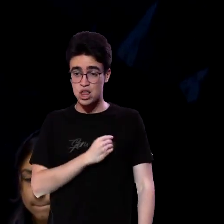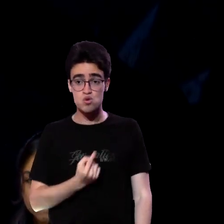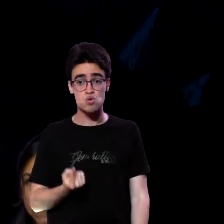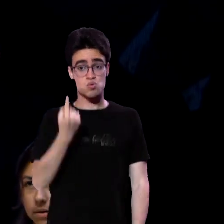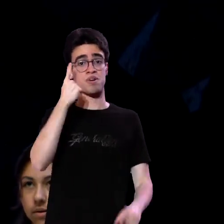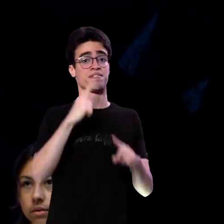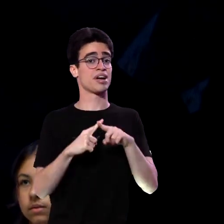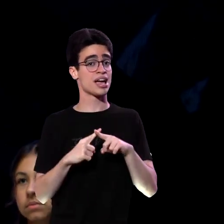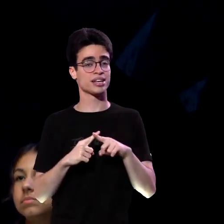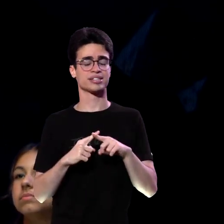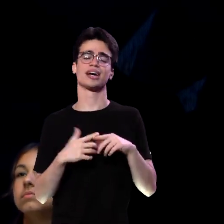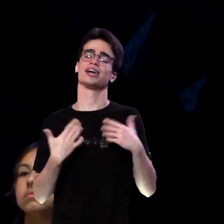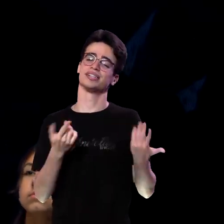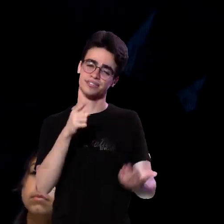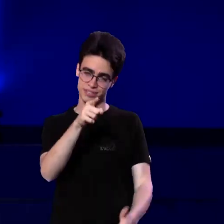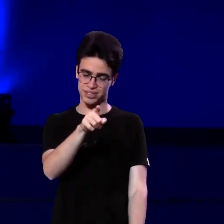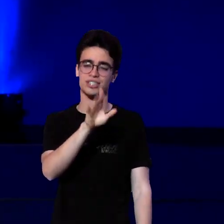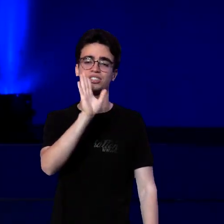vez já te torna réu.